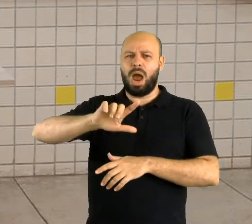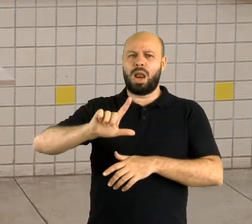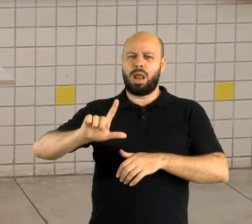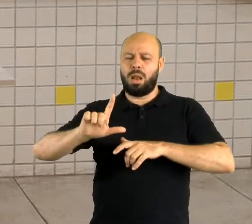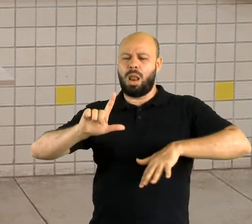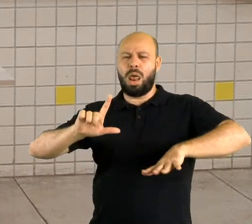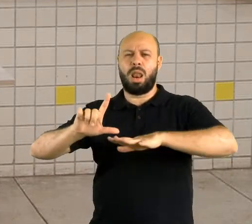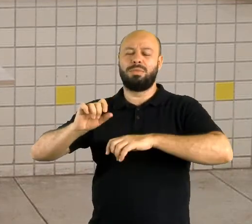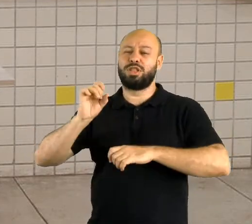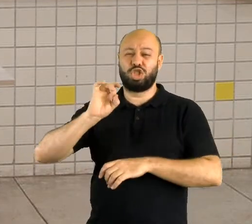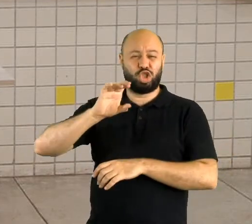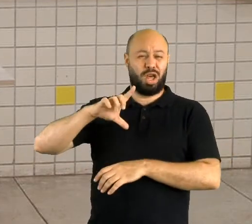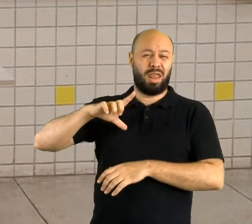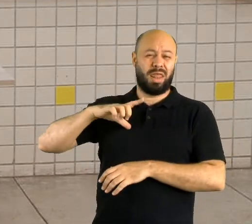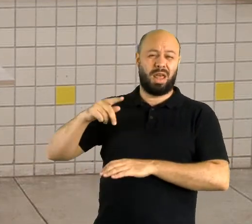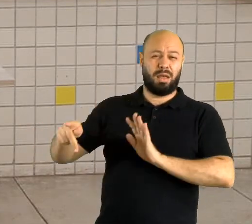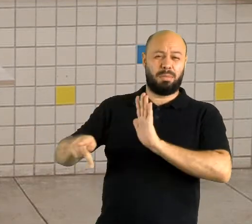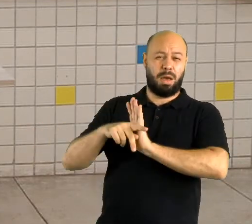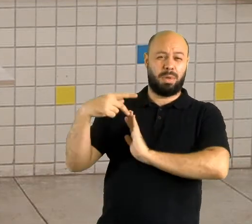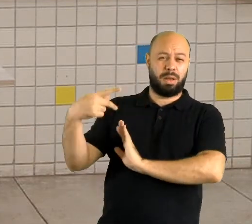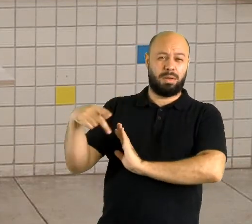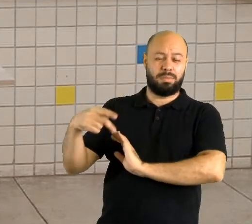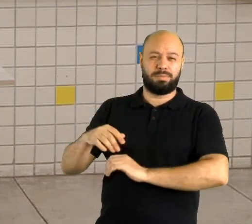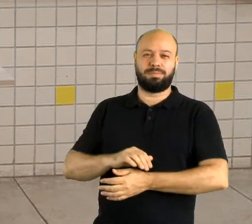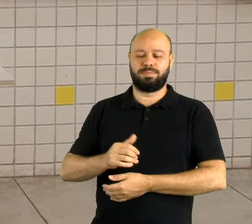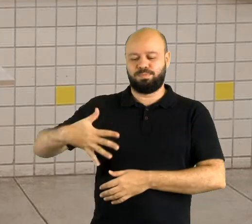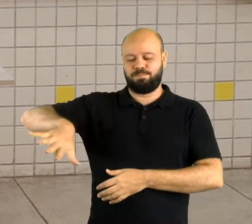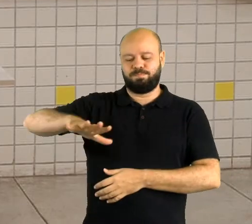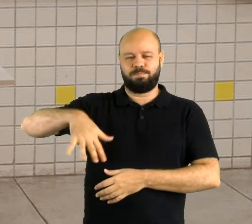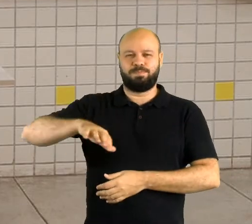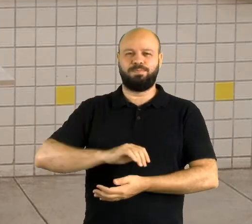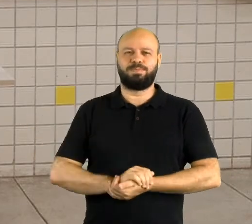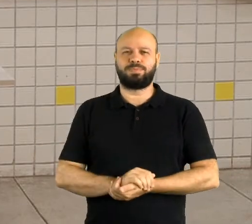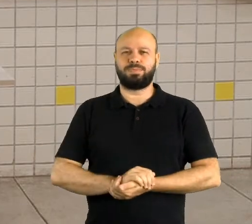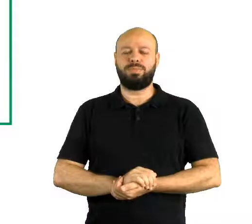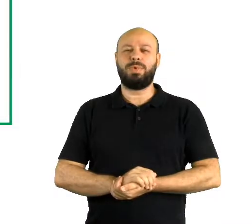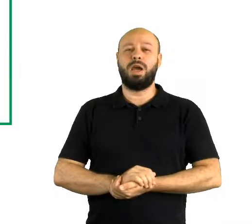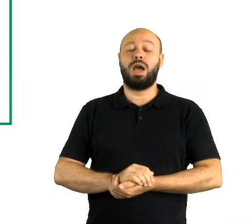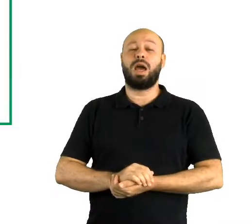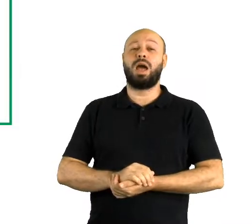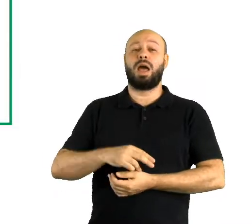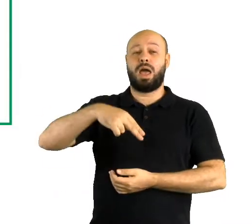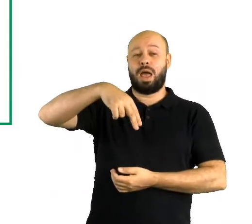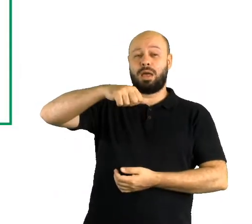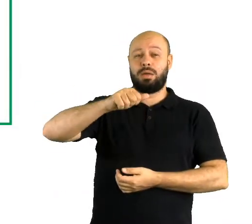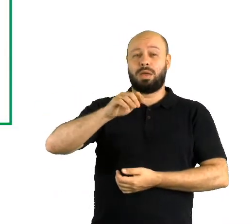ocorre só numa região, né? A nativa,